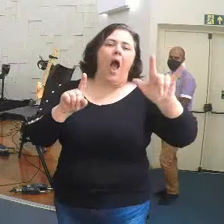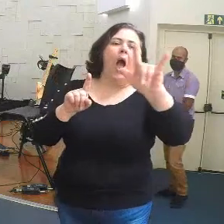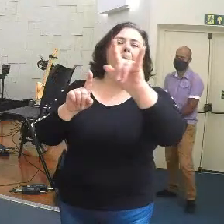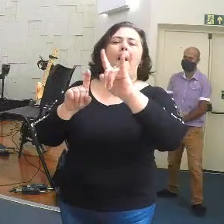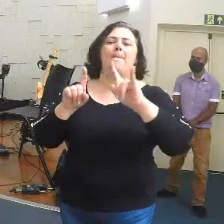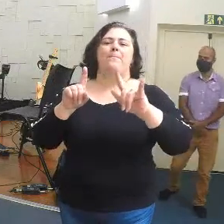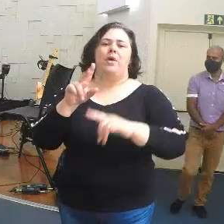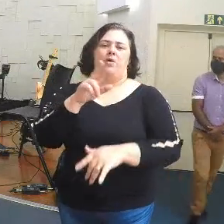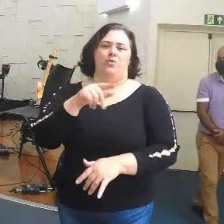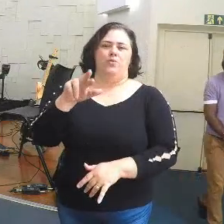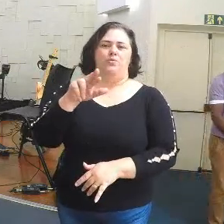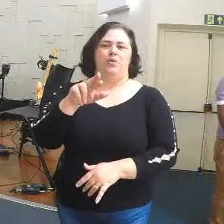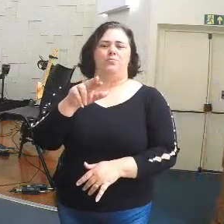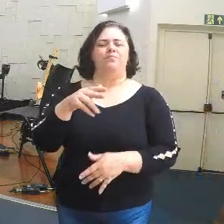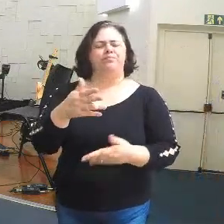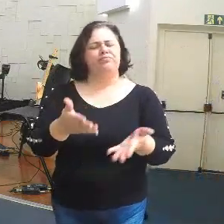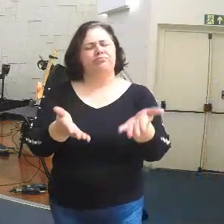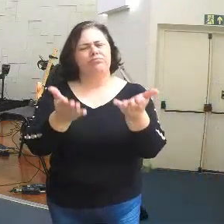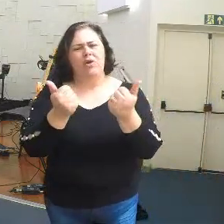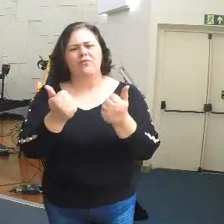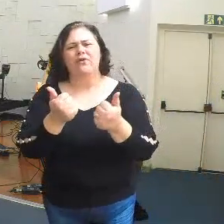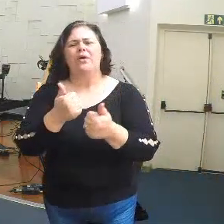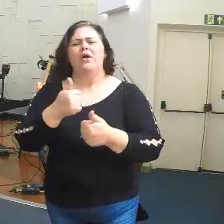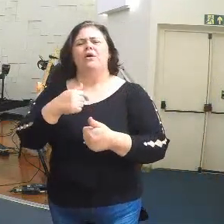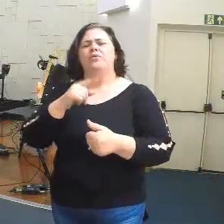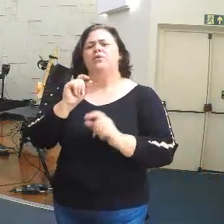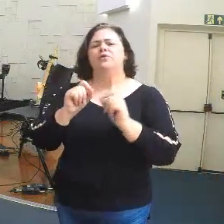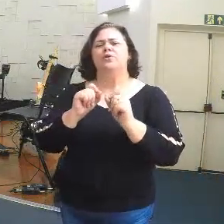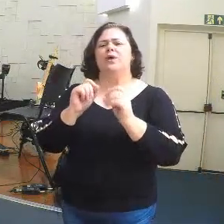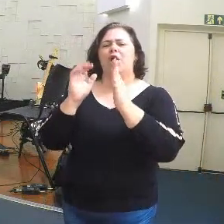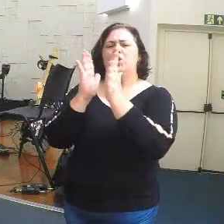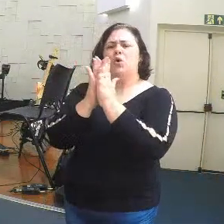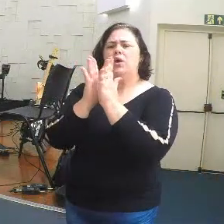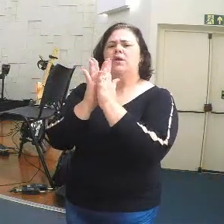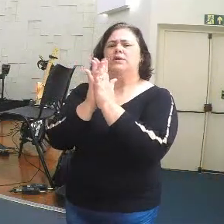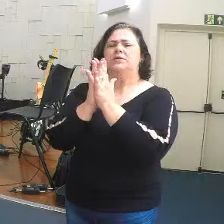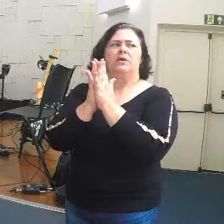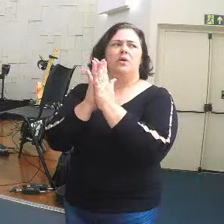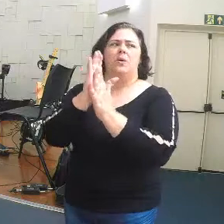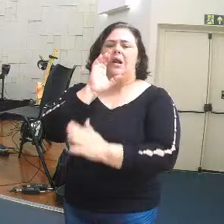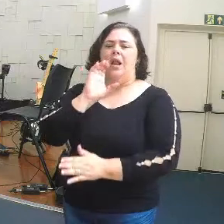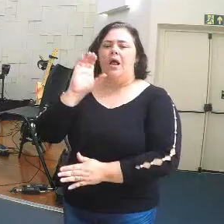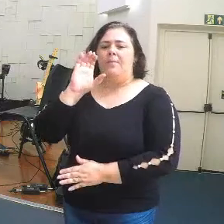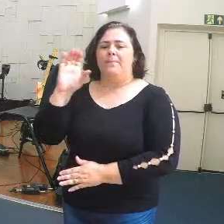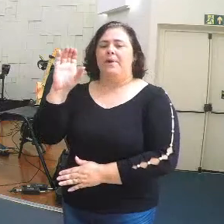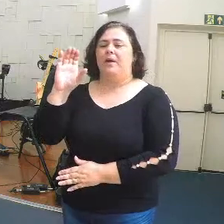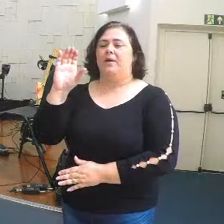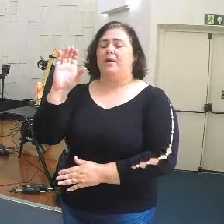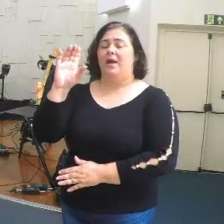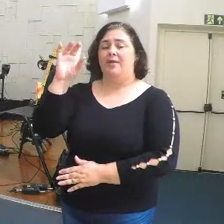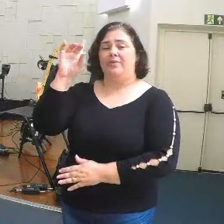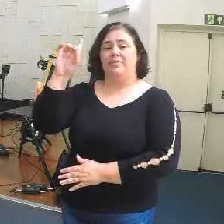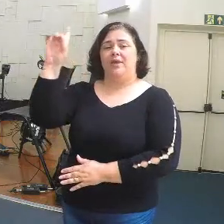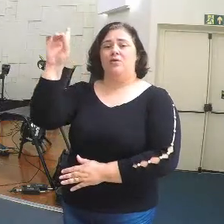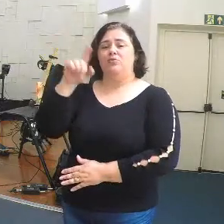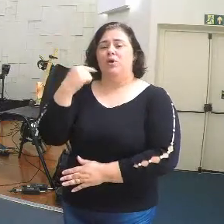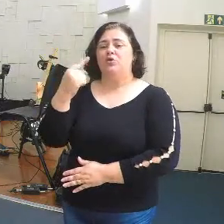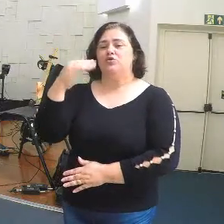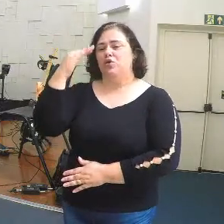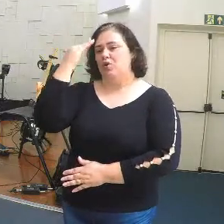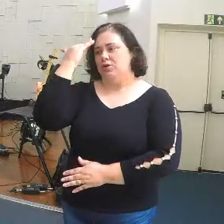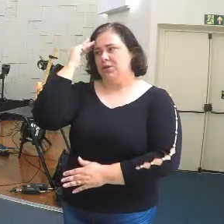Podem sentar, busquemos em oração a compreensão desse texto bíblico.